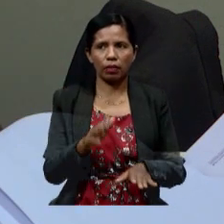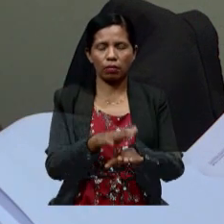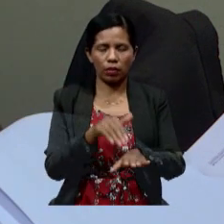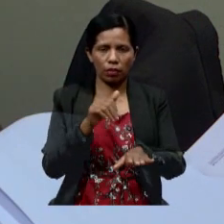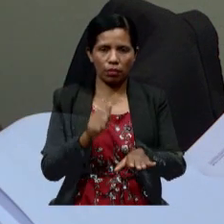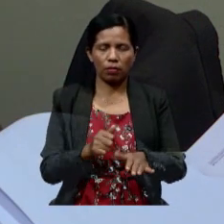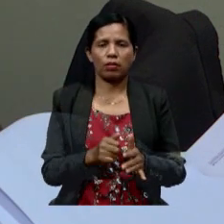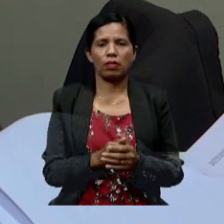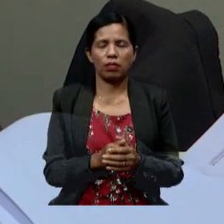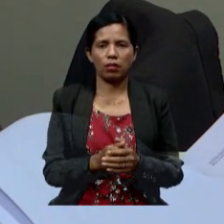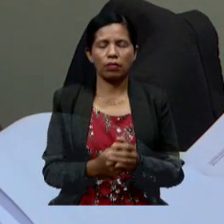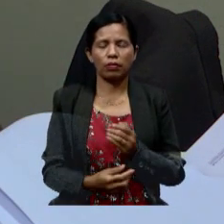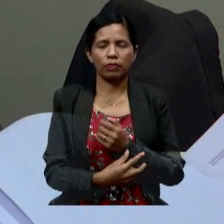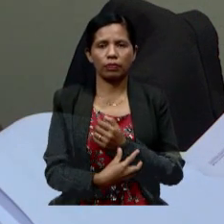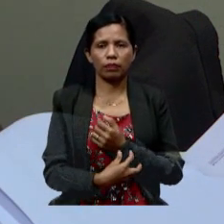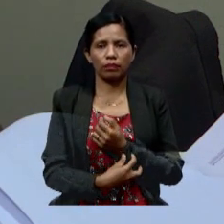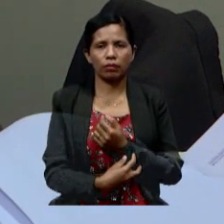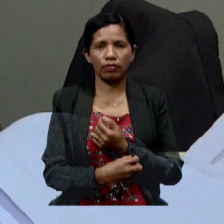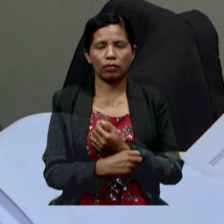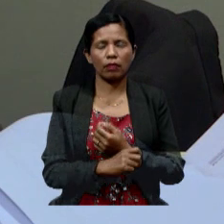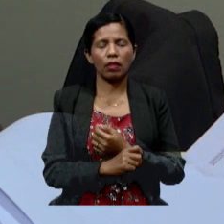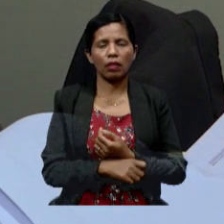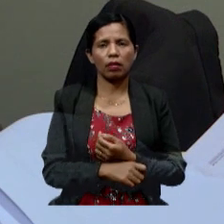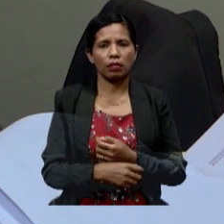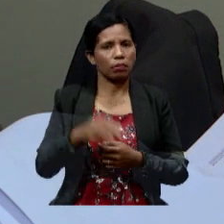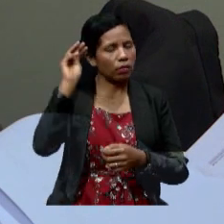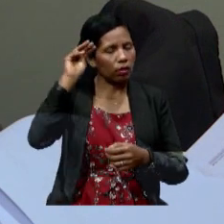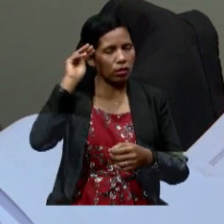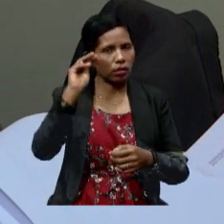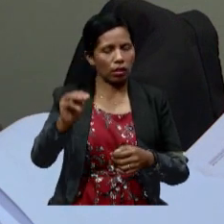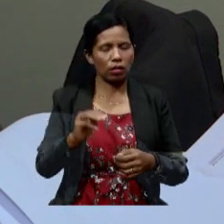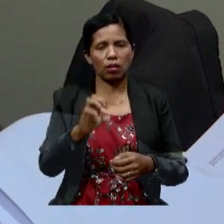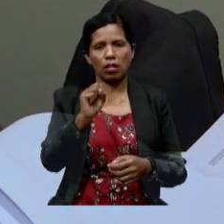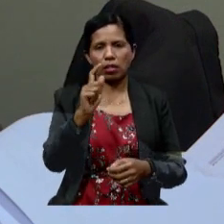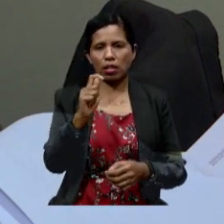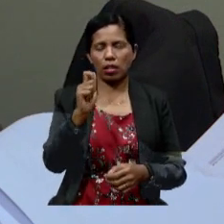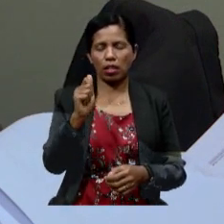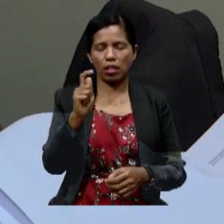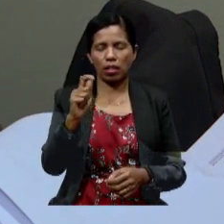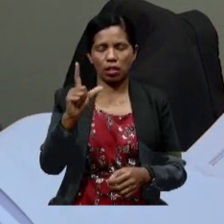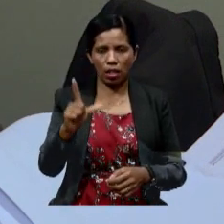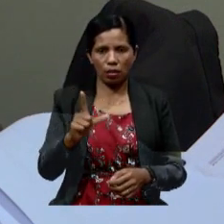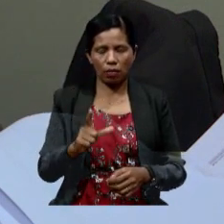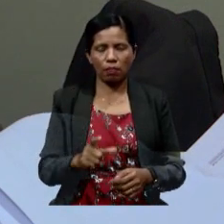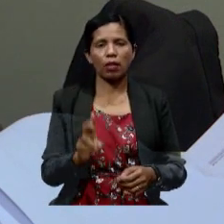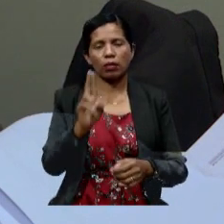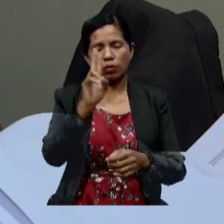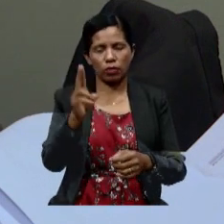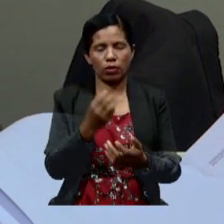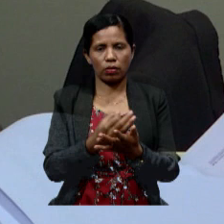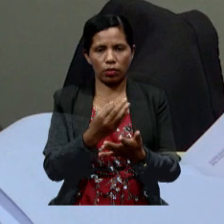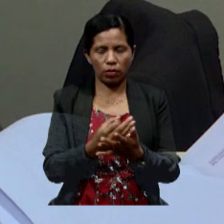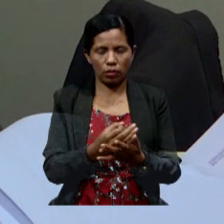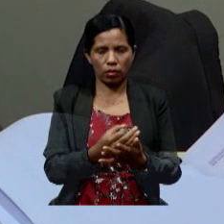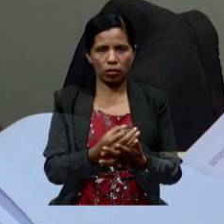bai iha Ministério Administração Estatal maka coloca osa ne mai be politicamente determina o seu ministério, por